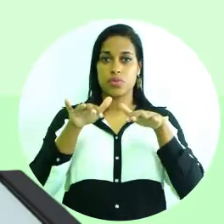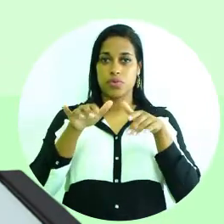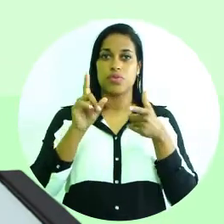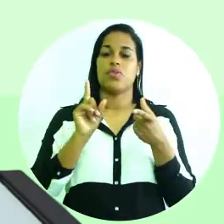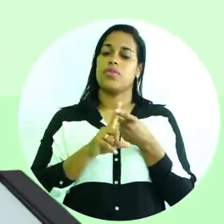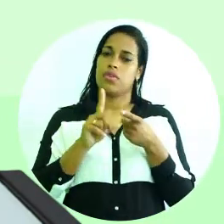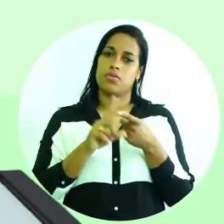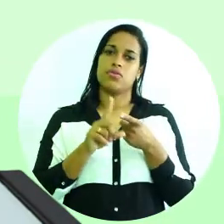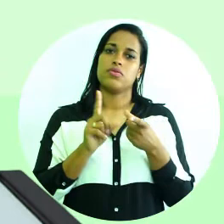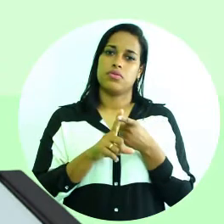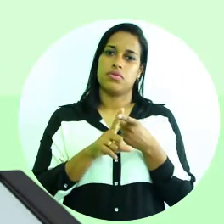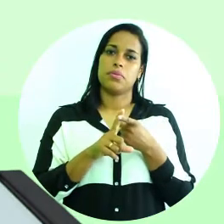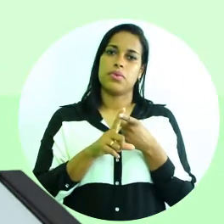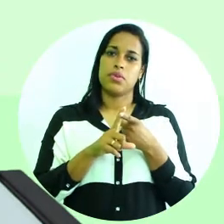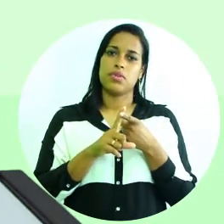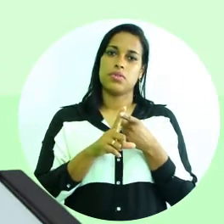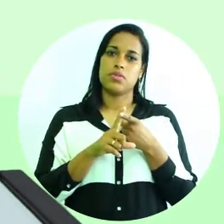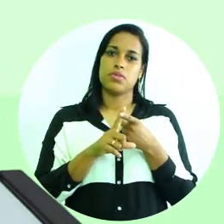constitucionais,